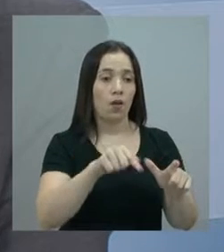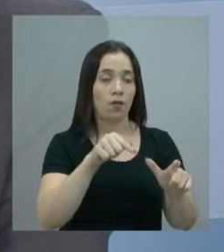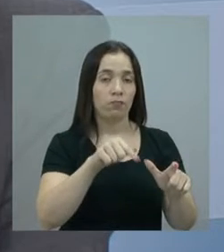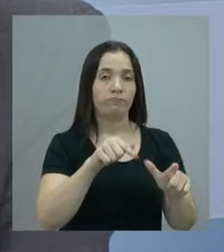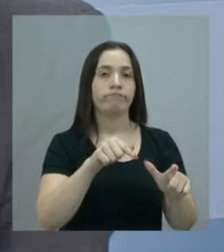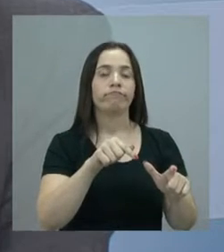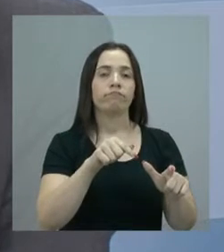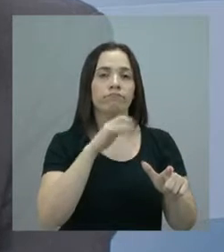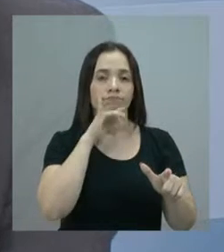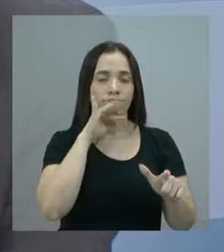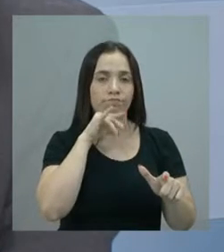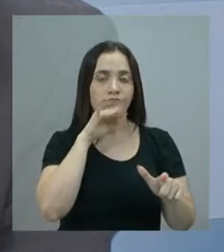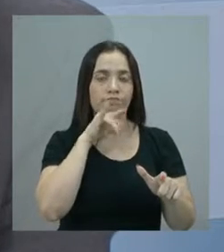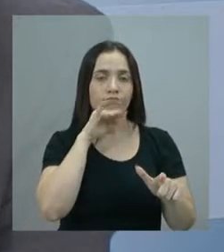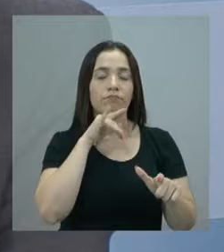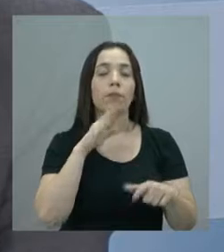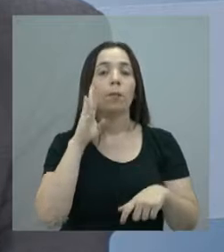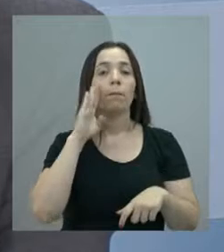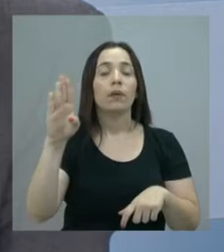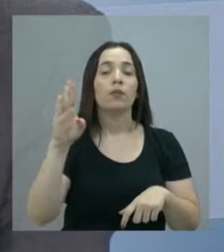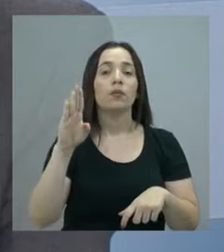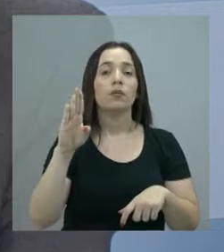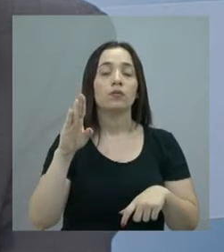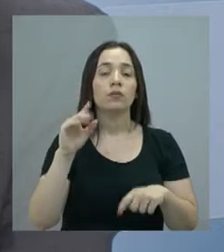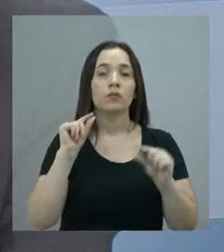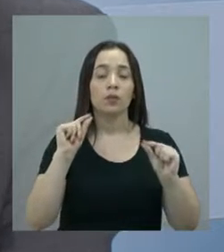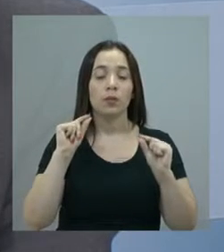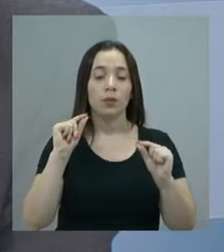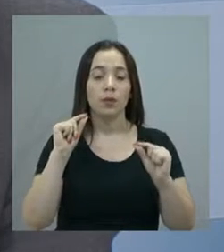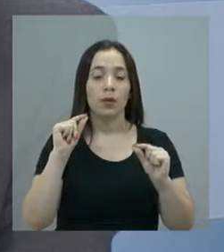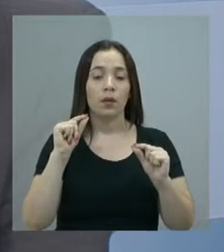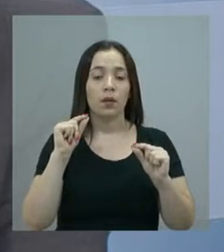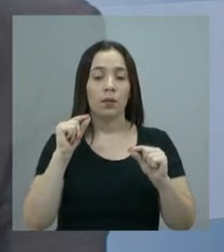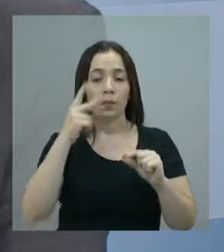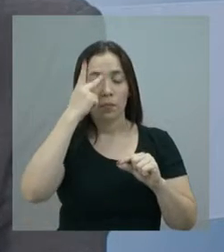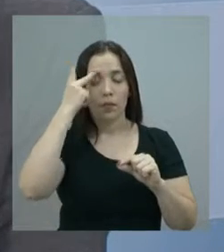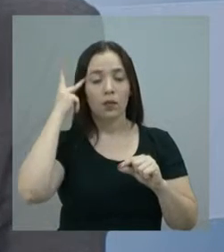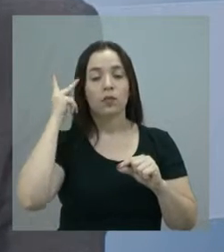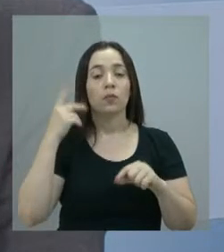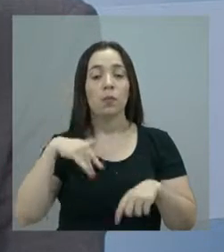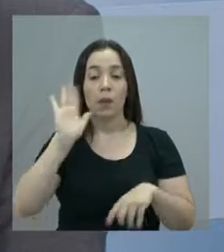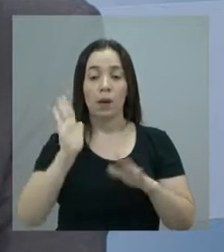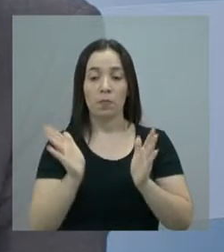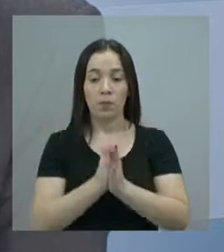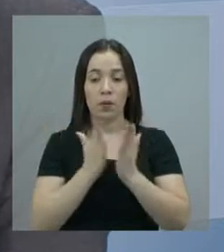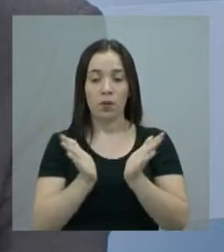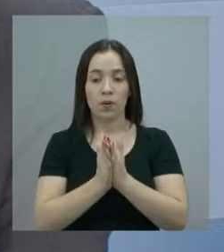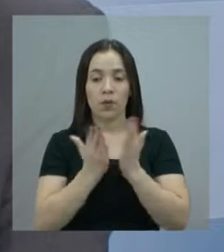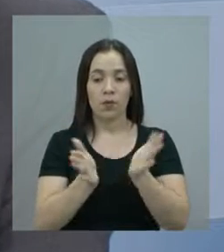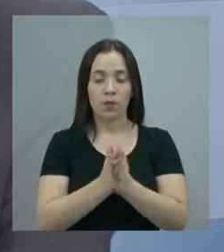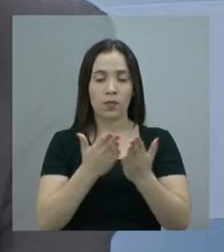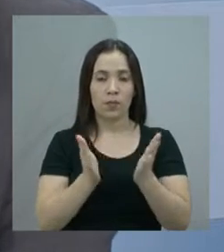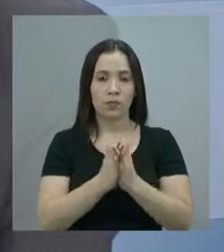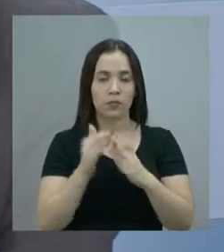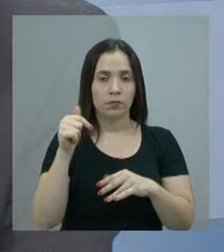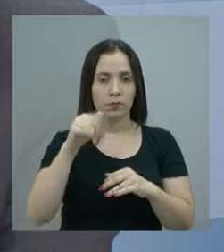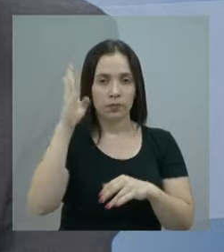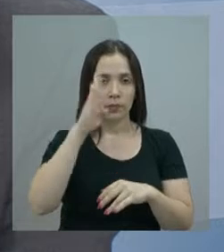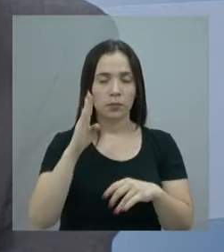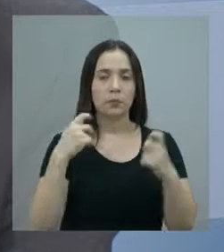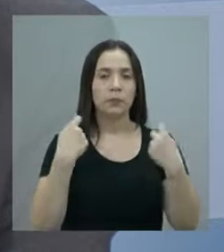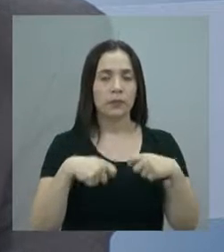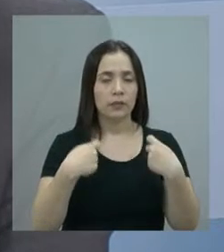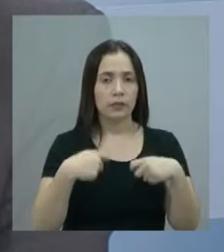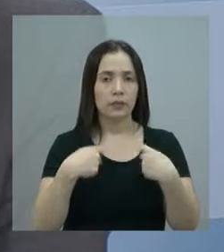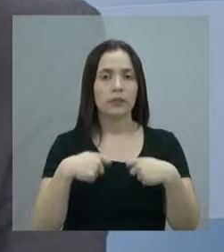Estado. Principalmente aonde você concentra as pessoas mais pobres. Os brasileiros ainda